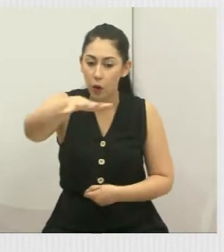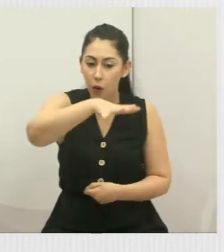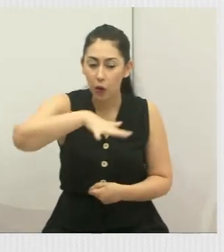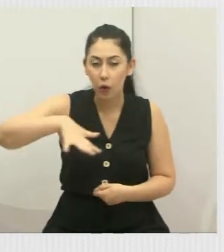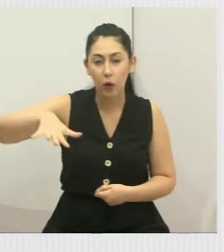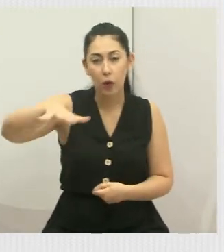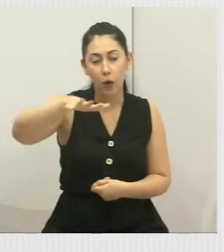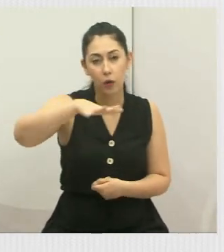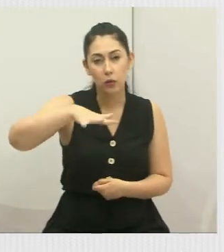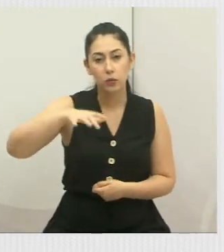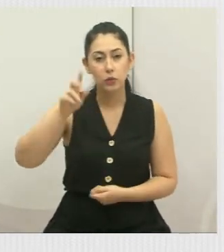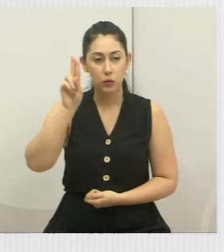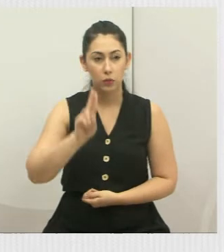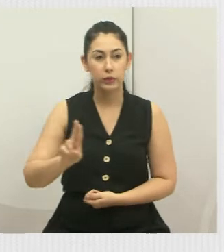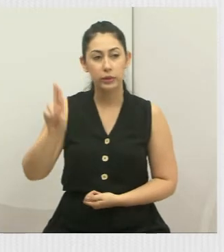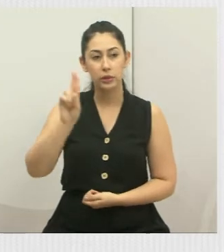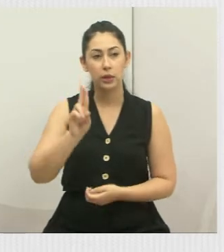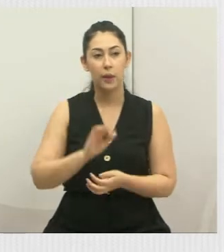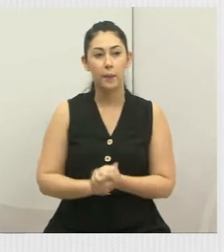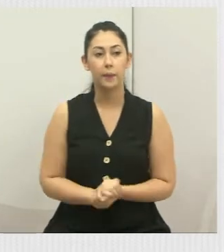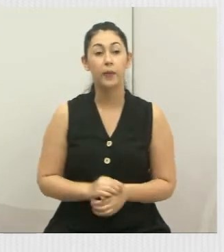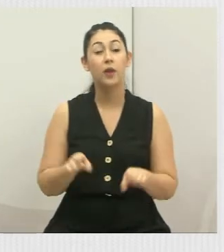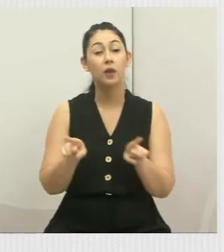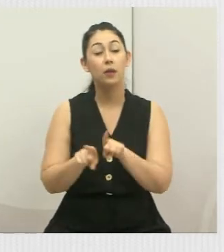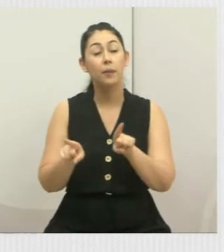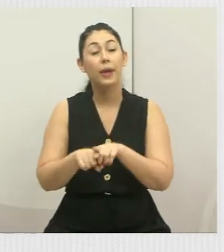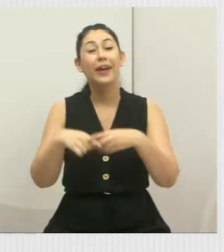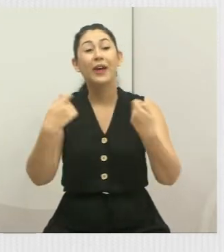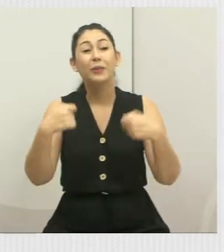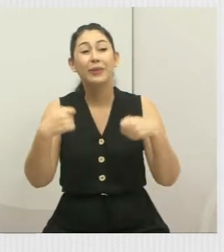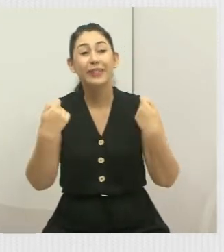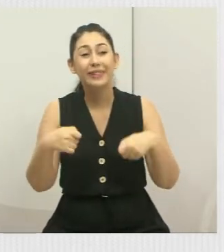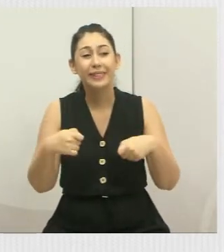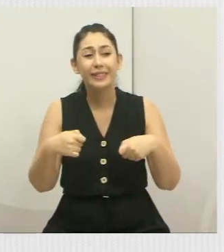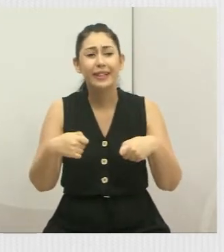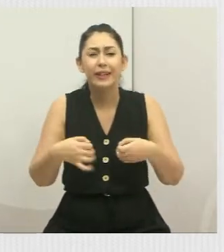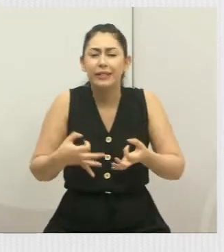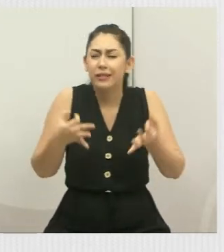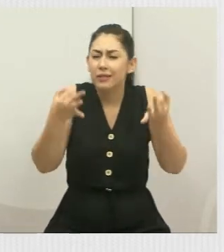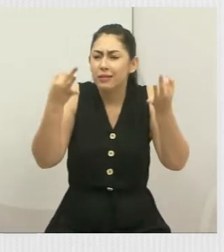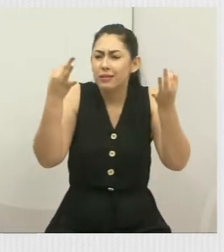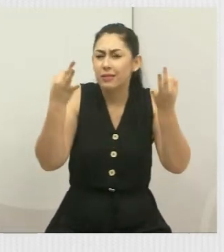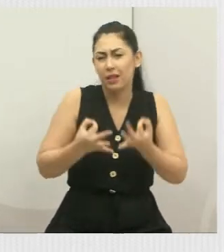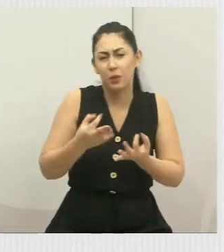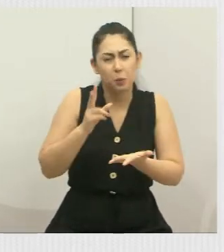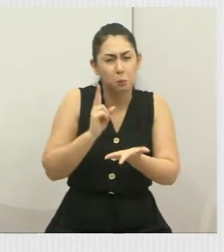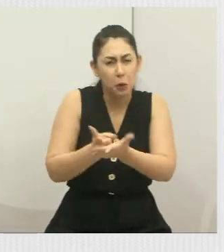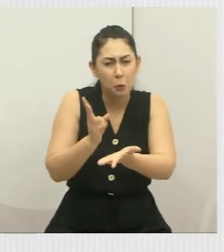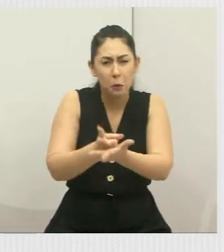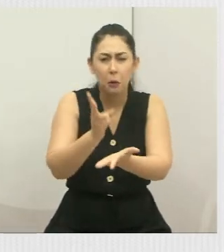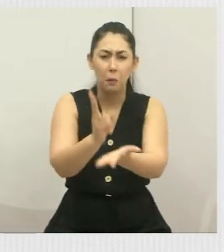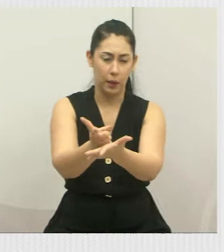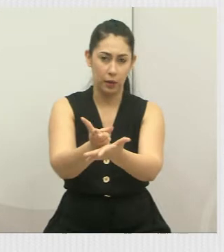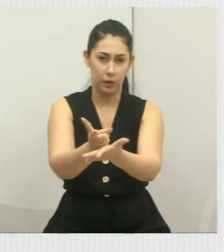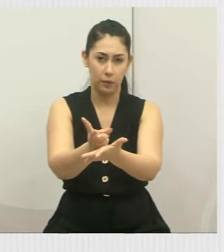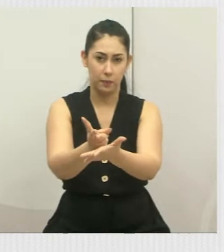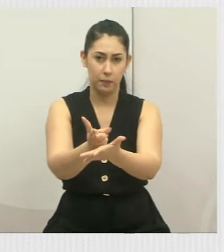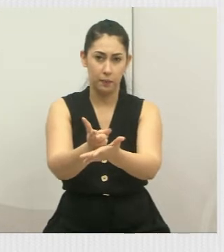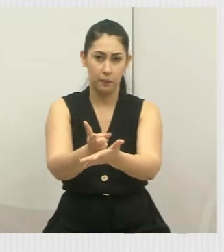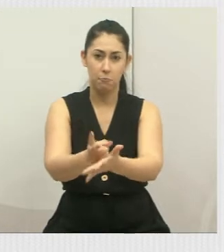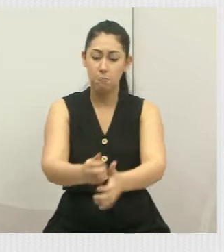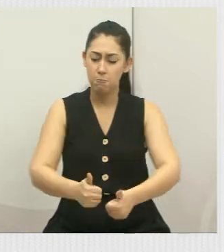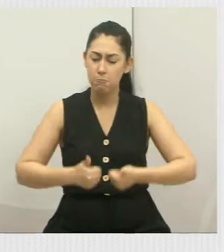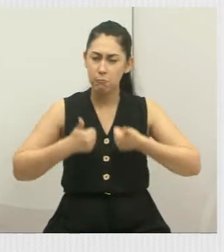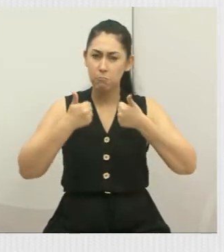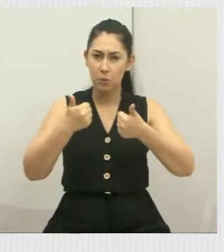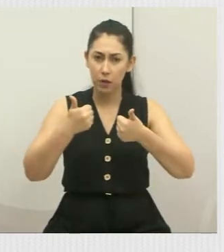tá? O serviço precisa ser prestado efetivamente, continuamente, de forma